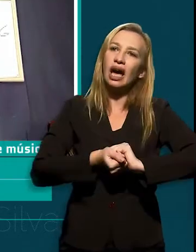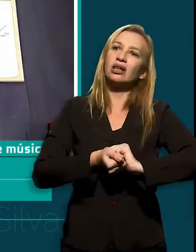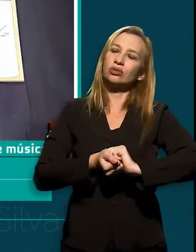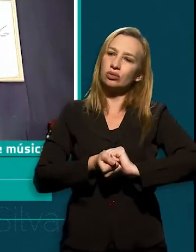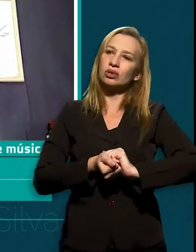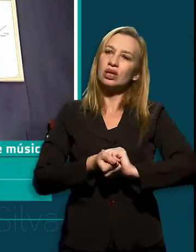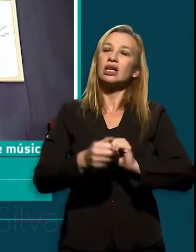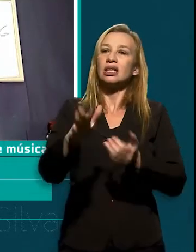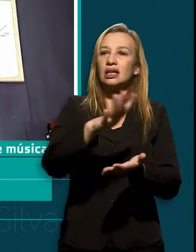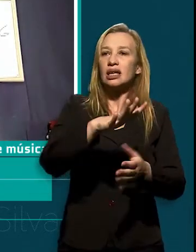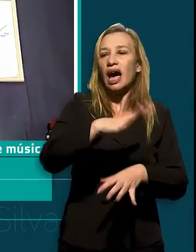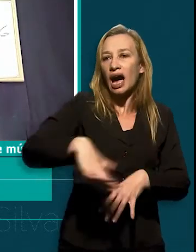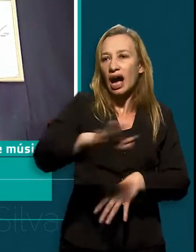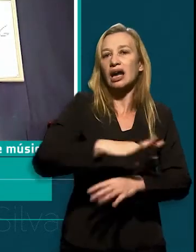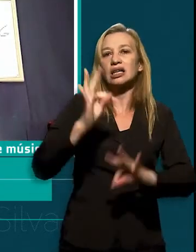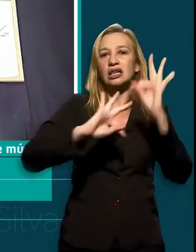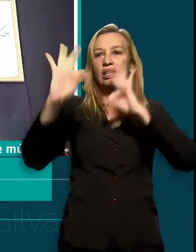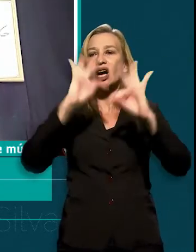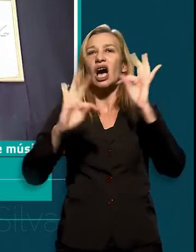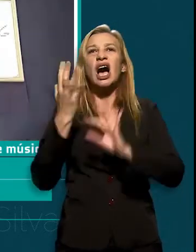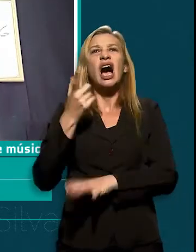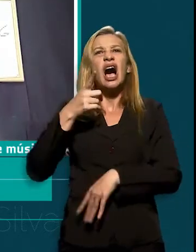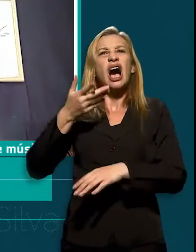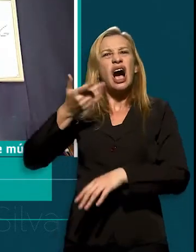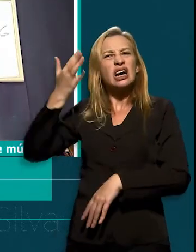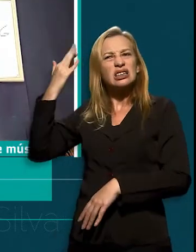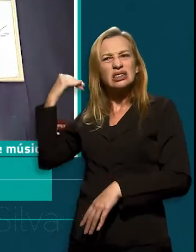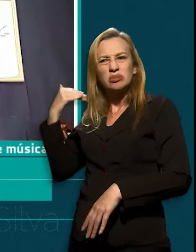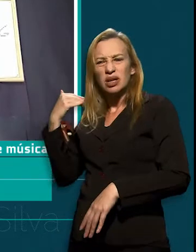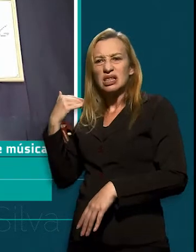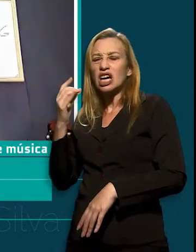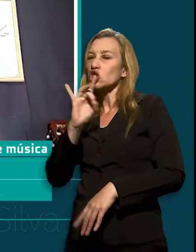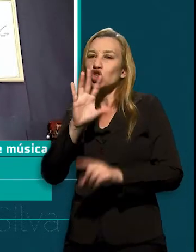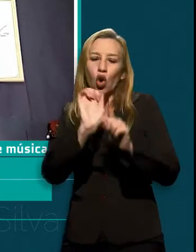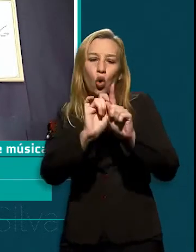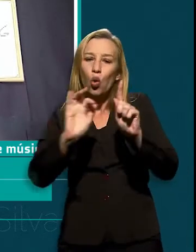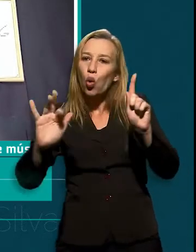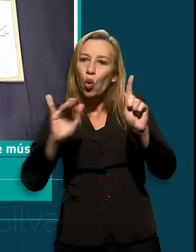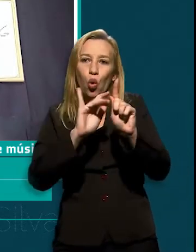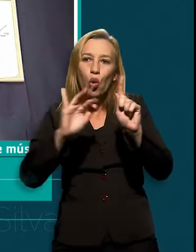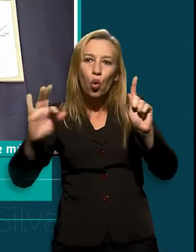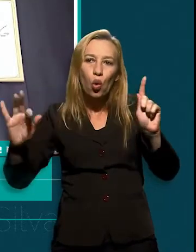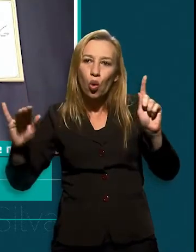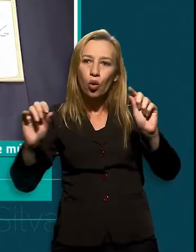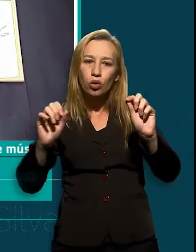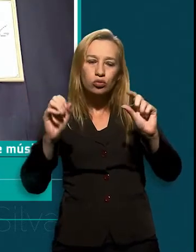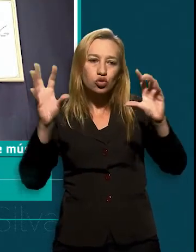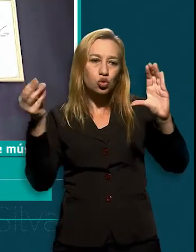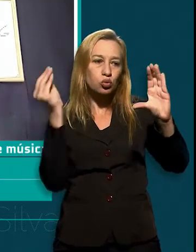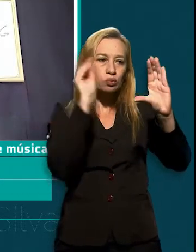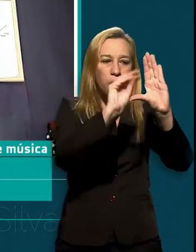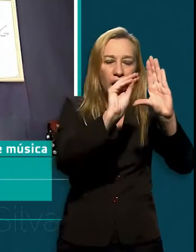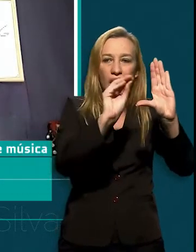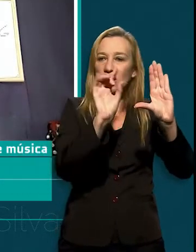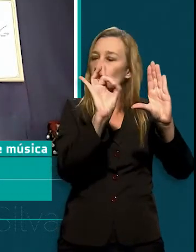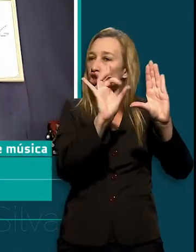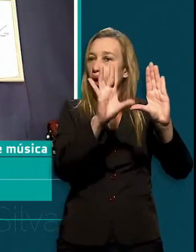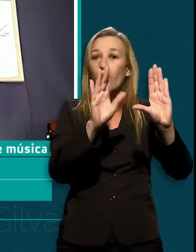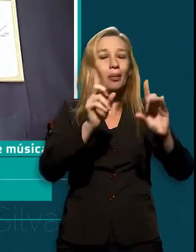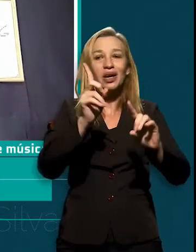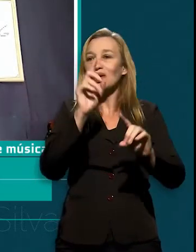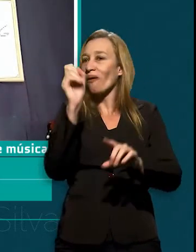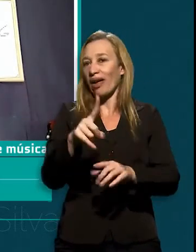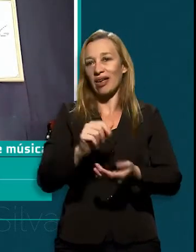mercado. Então, antigamente as pessoas achavam que era só o Google, sabe? Então, colocava ali um anúncio no Google e já bastava. E não é